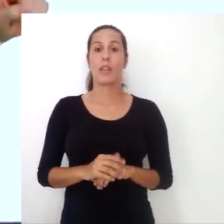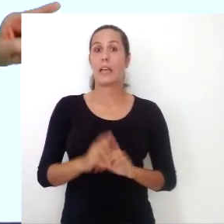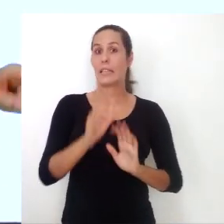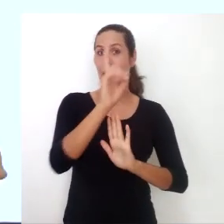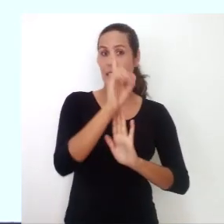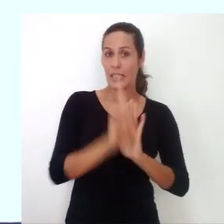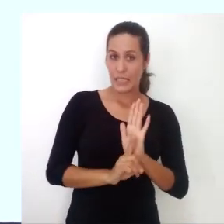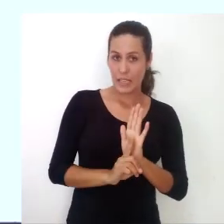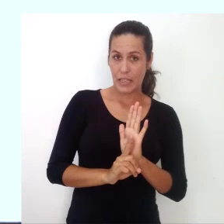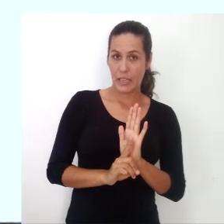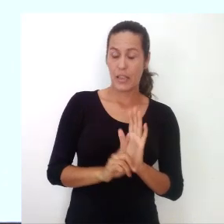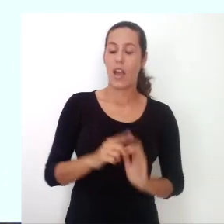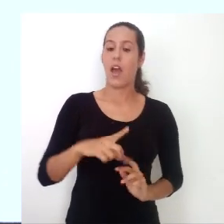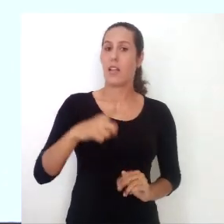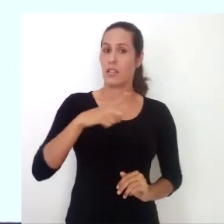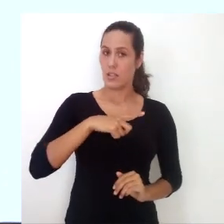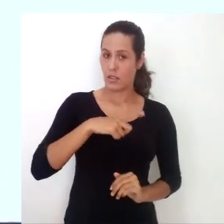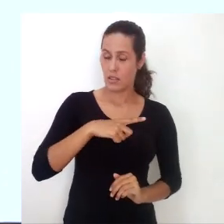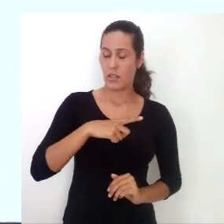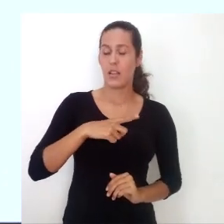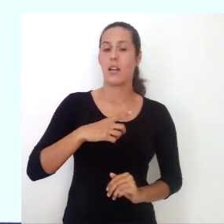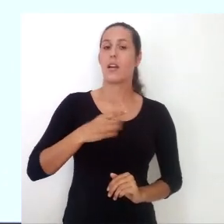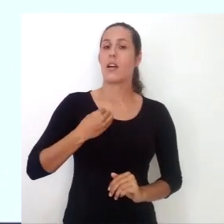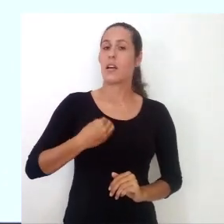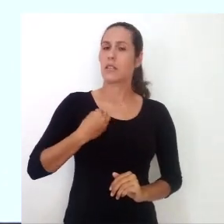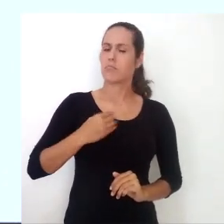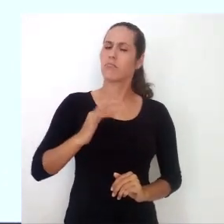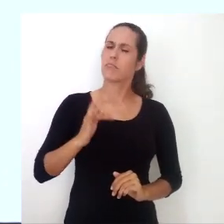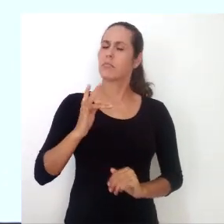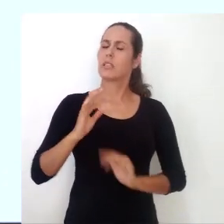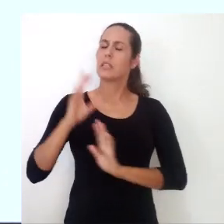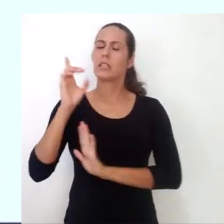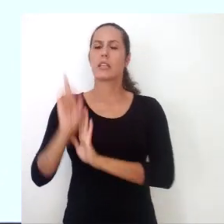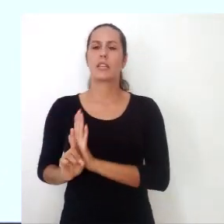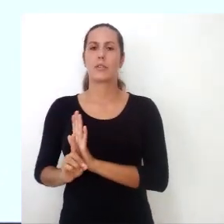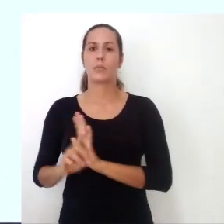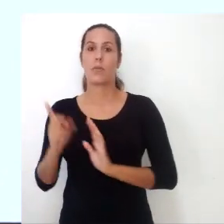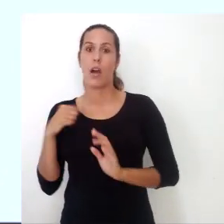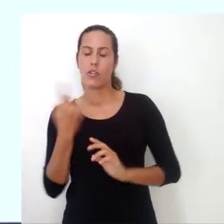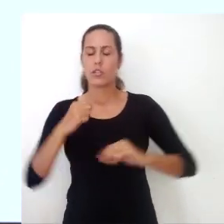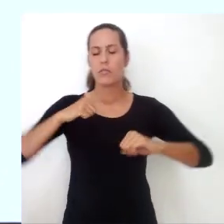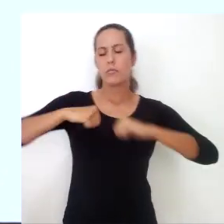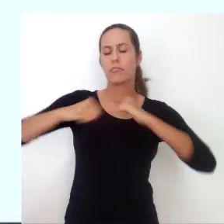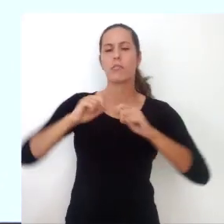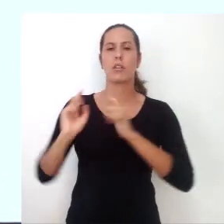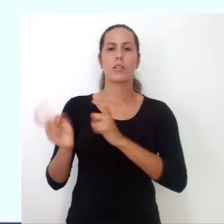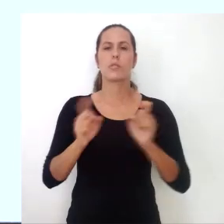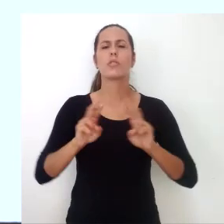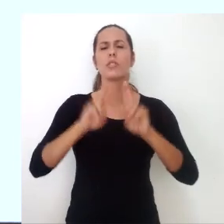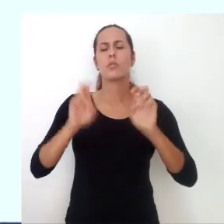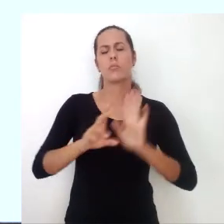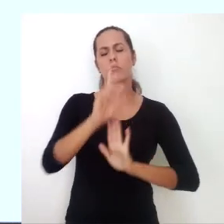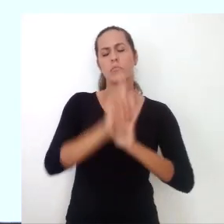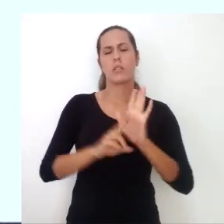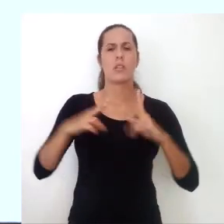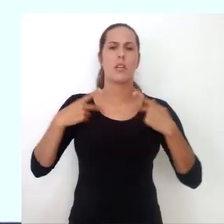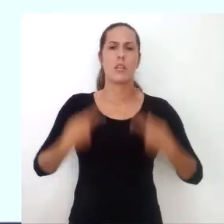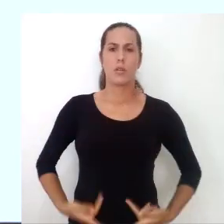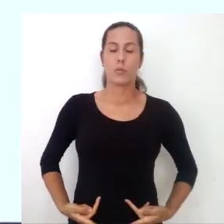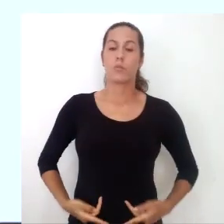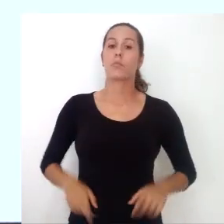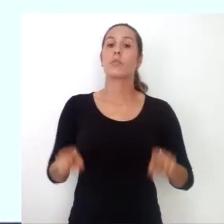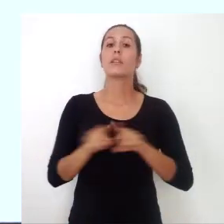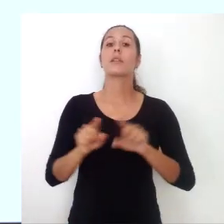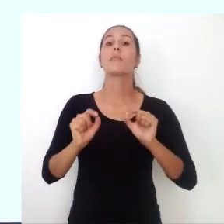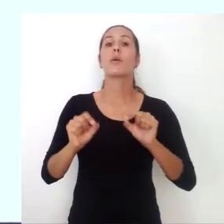é o direito a ter direito. Vamos debater sobre essa questão dos direitos humanos e já adianto